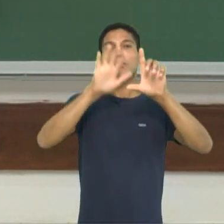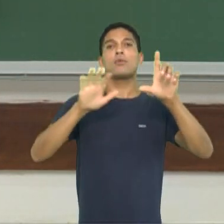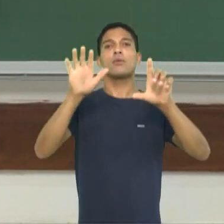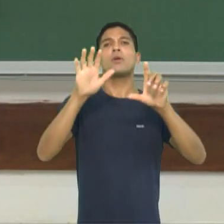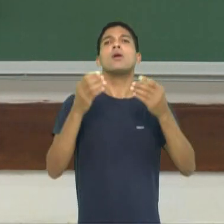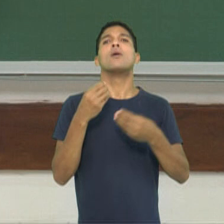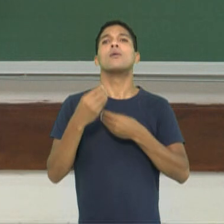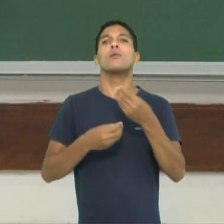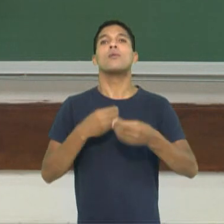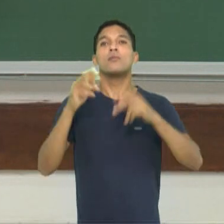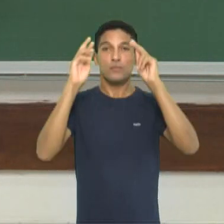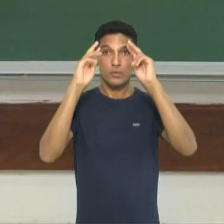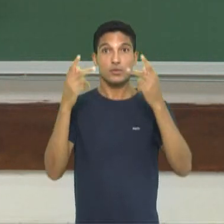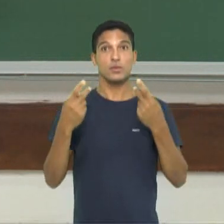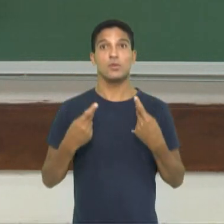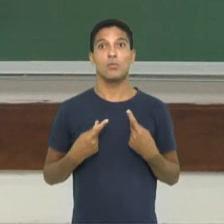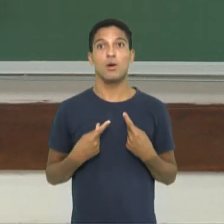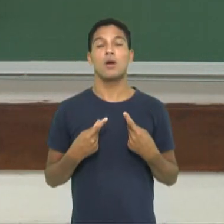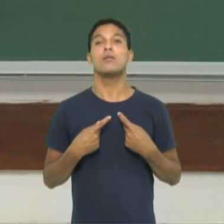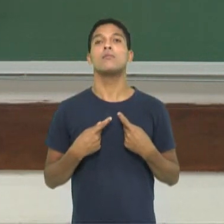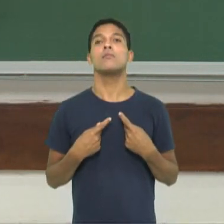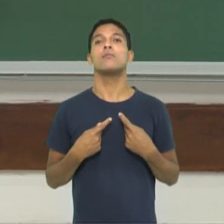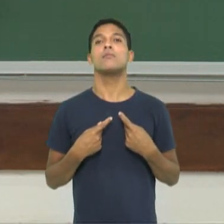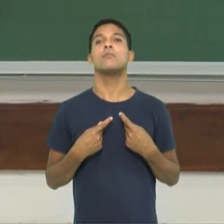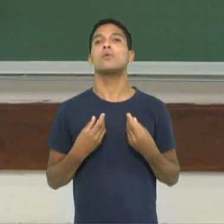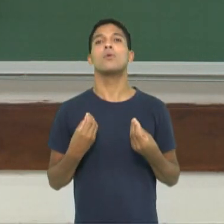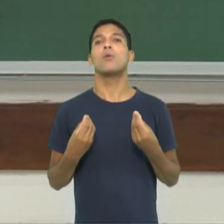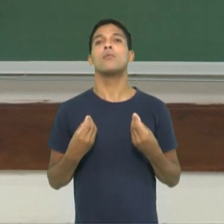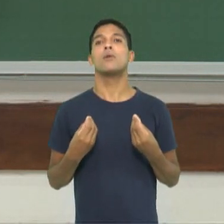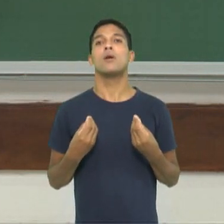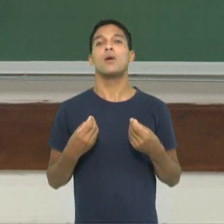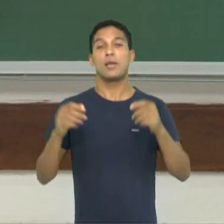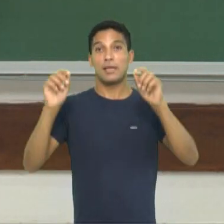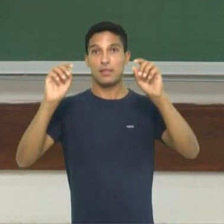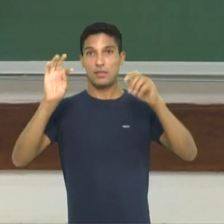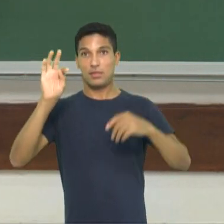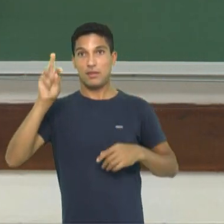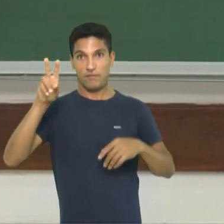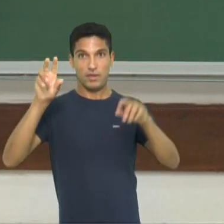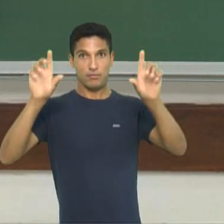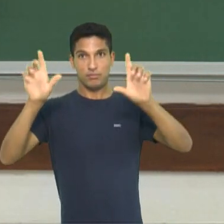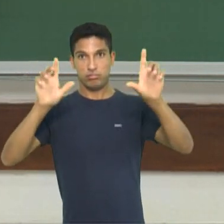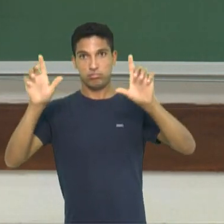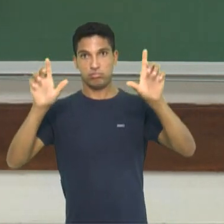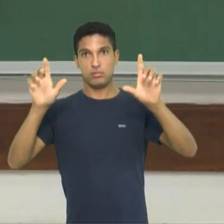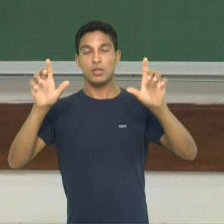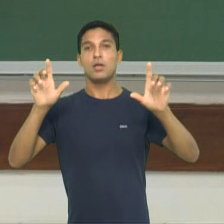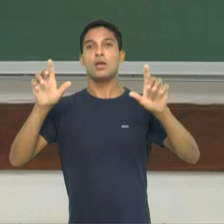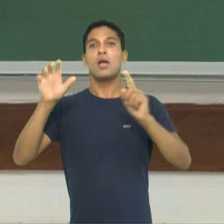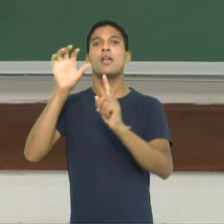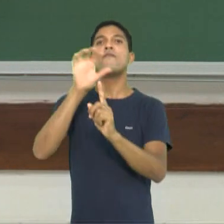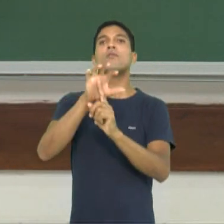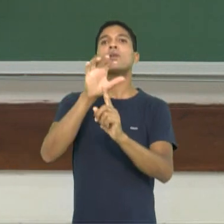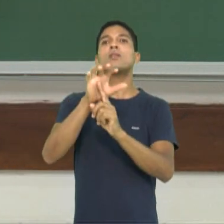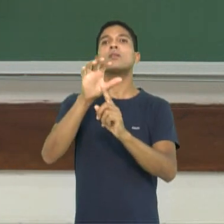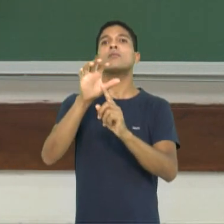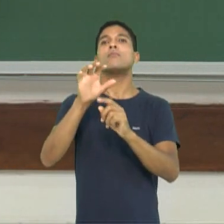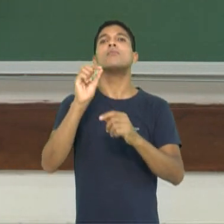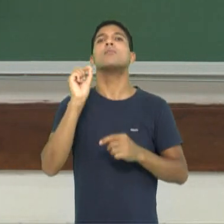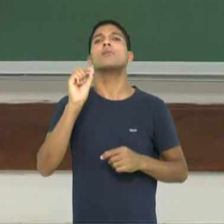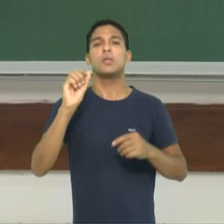TV, estamos assistindo uma série, qualquer coisa do tipo, lendo uma revista, quem que está tendo controle de